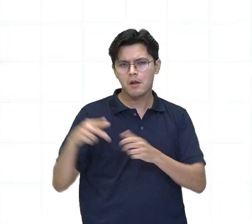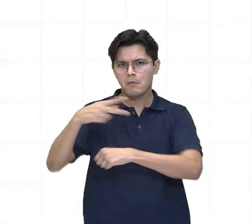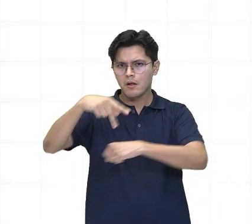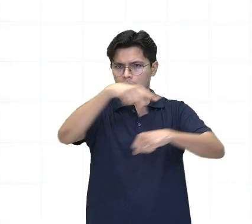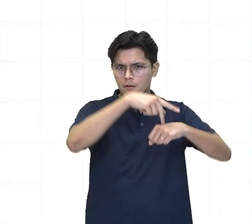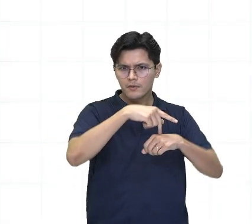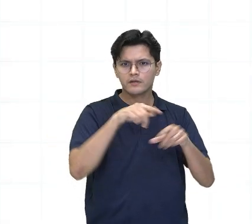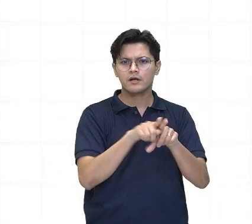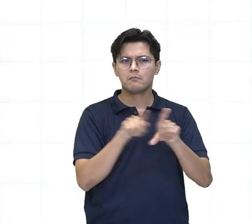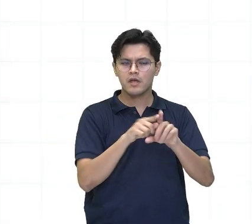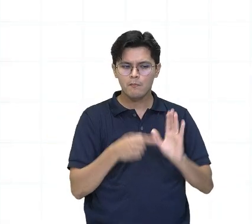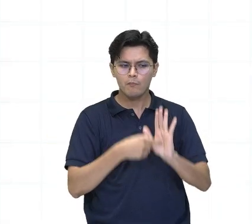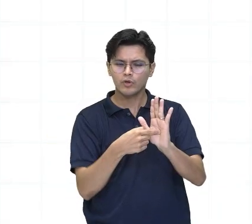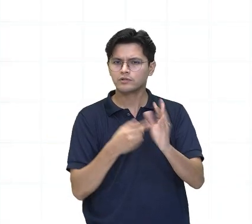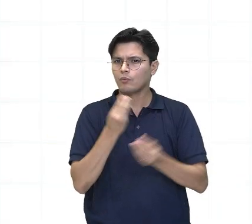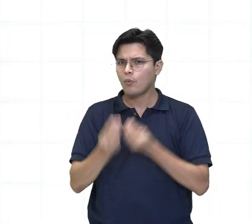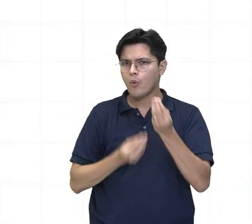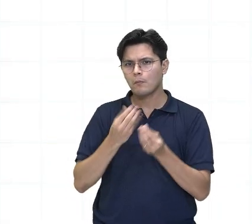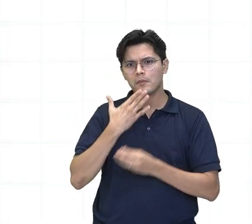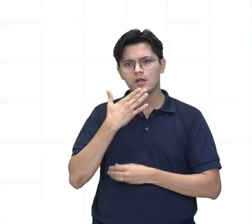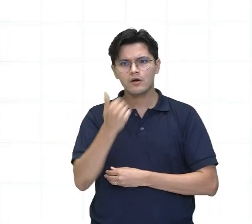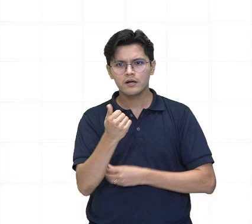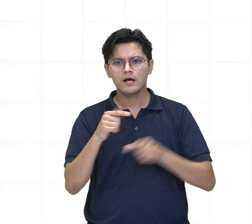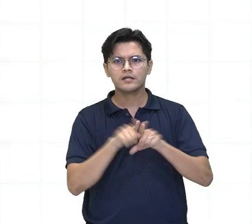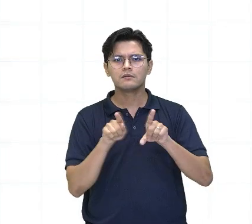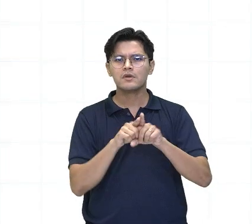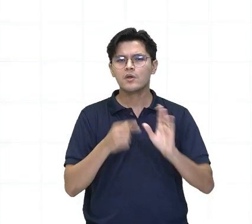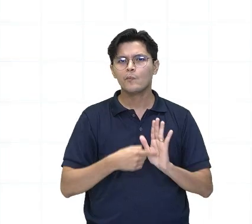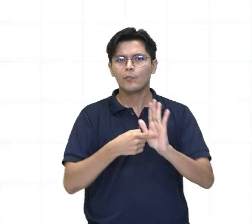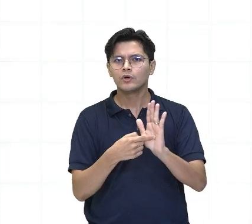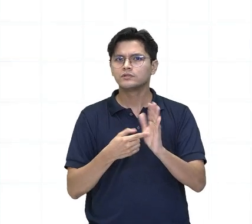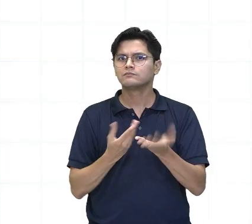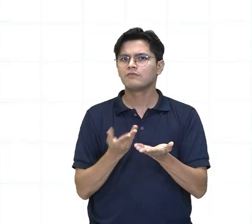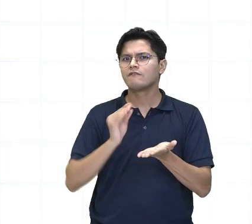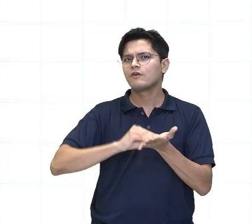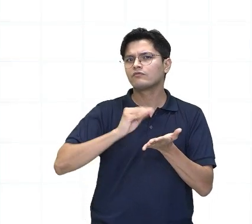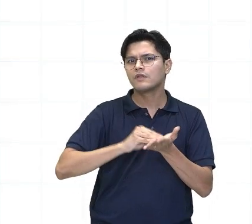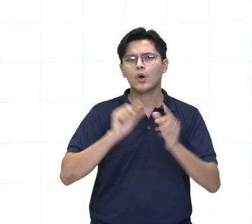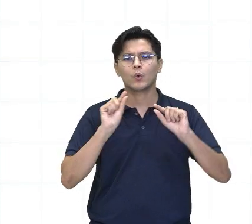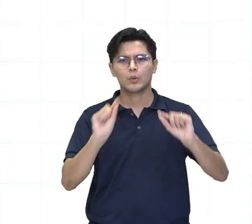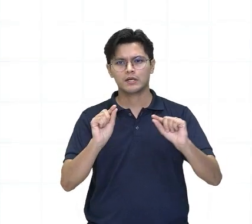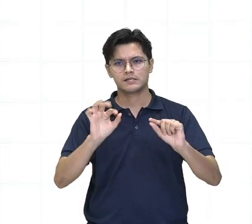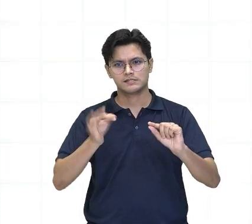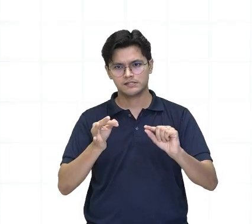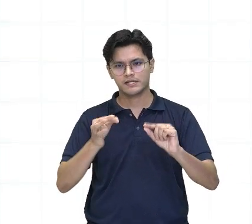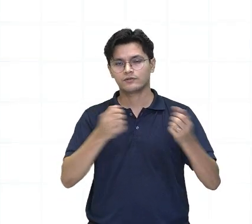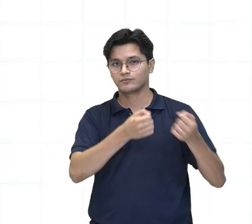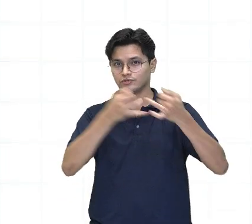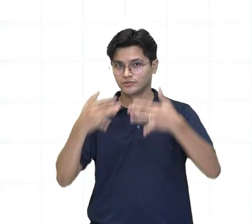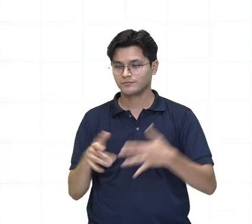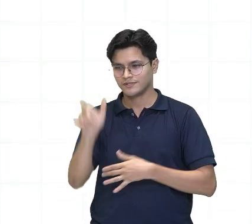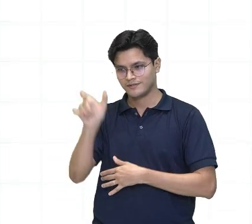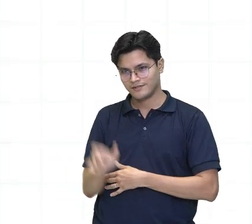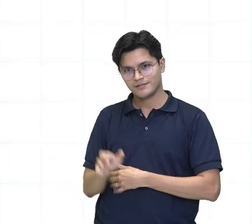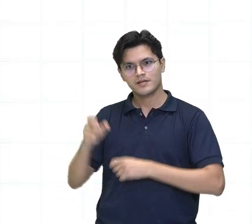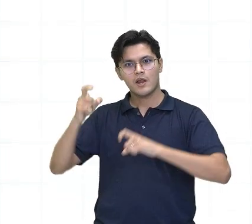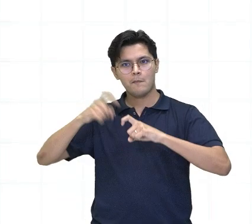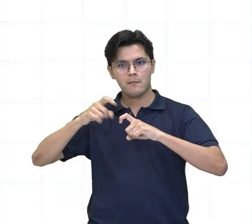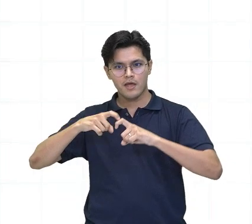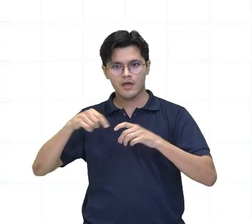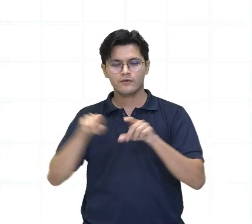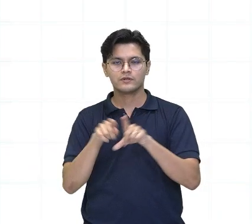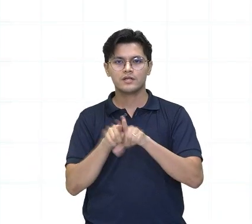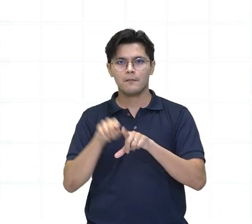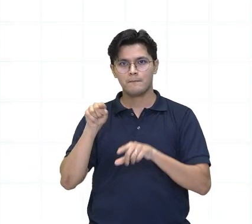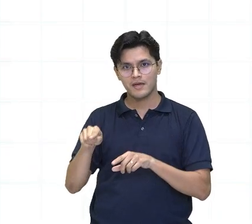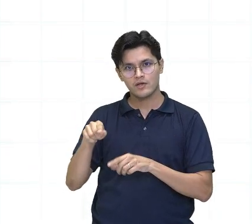faltando. Explica Nelson Cortes de Oliveira, biomédico, pesquisador do ICB e primeiro autor do